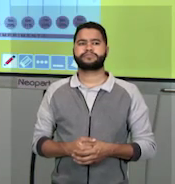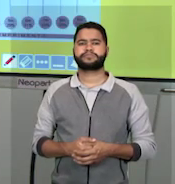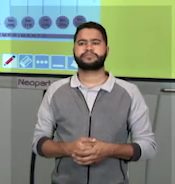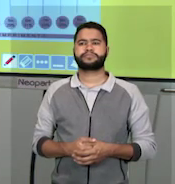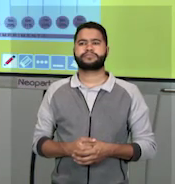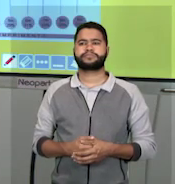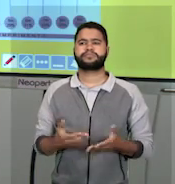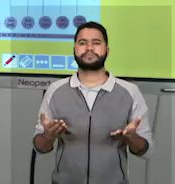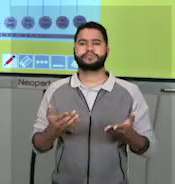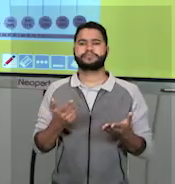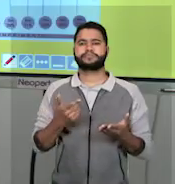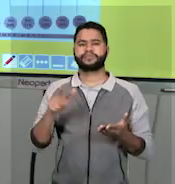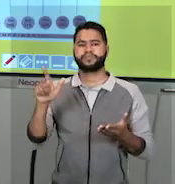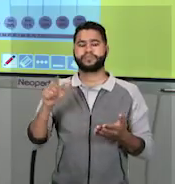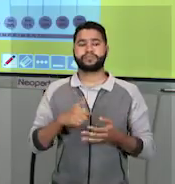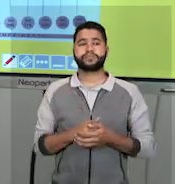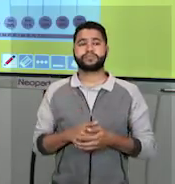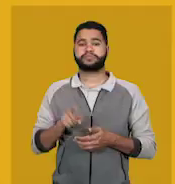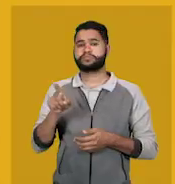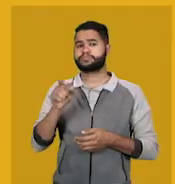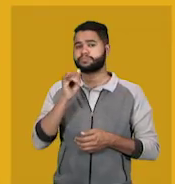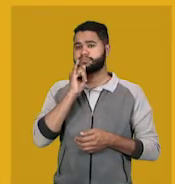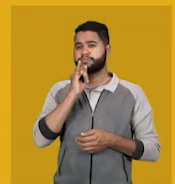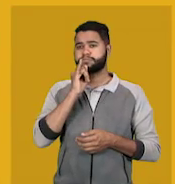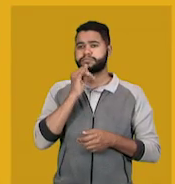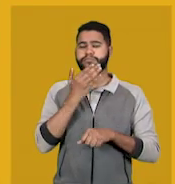Vamos para o próximo. Esse aqui é um exemplo, é um